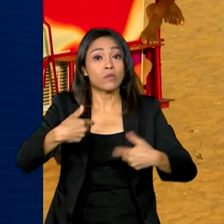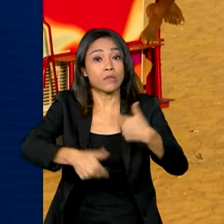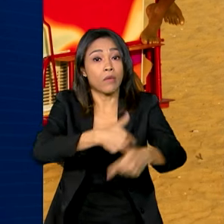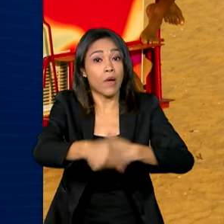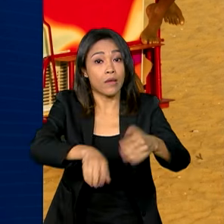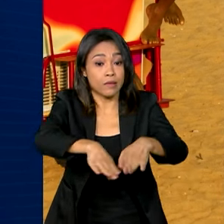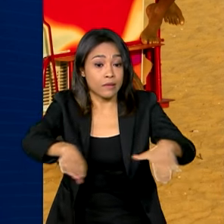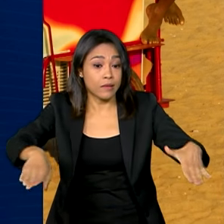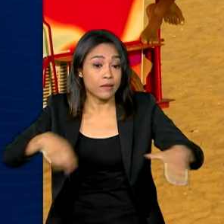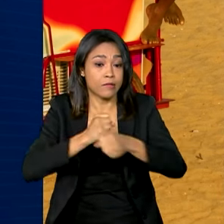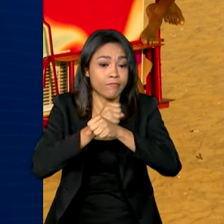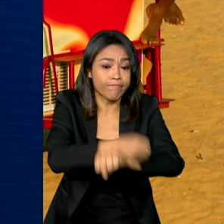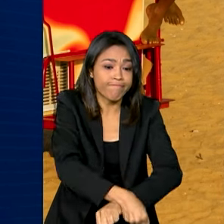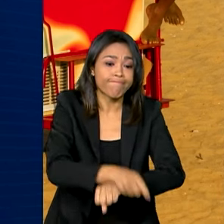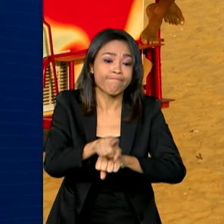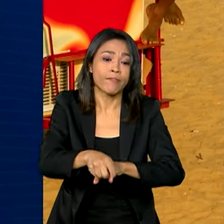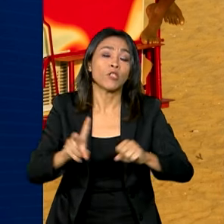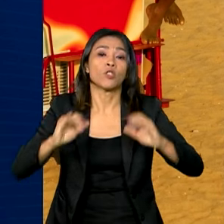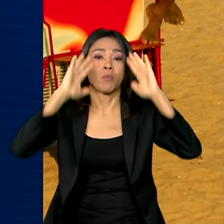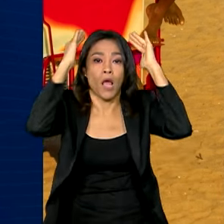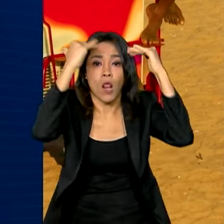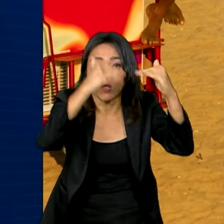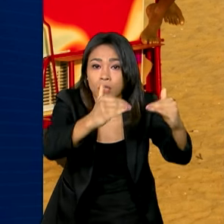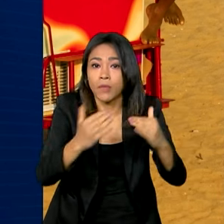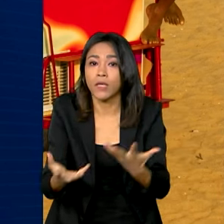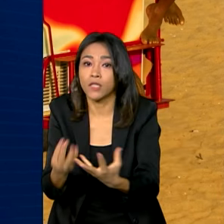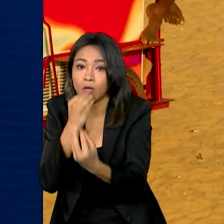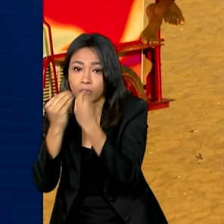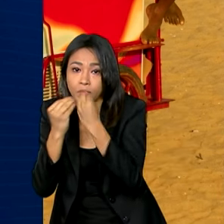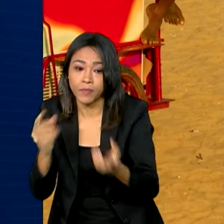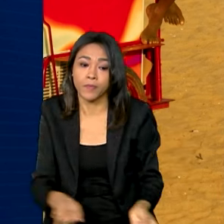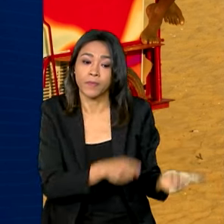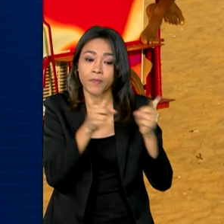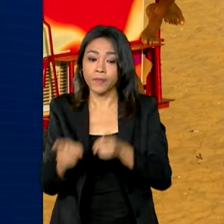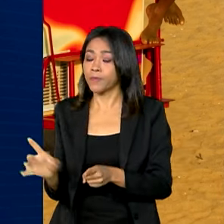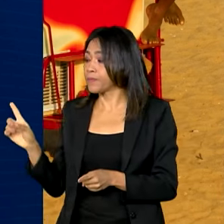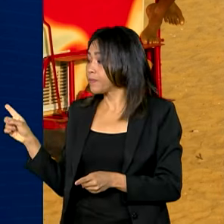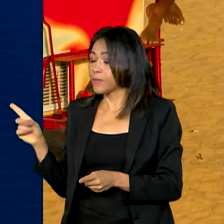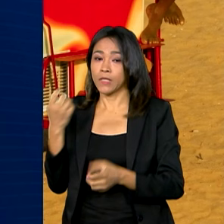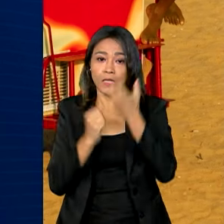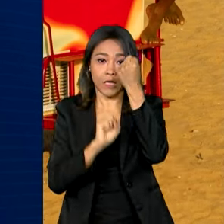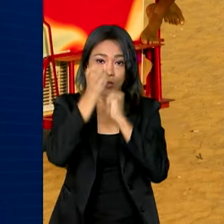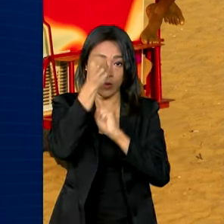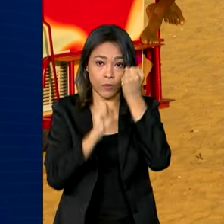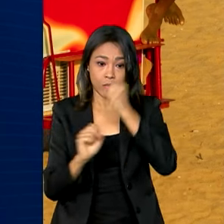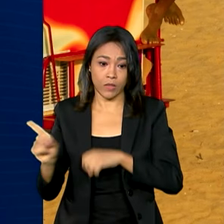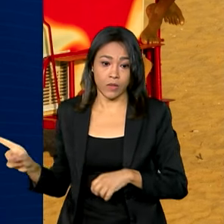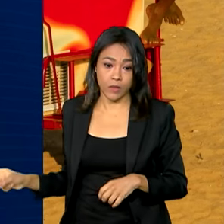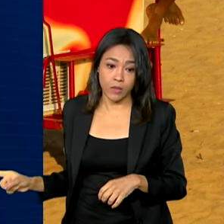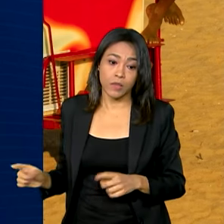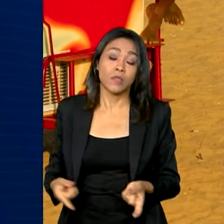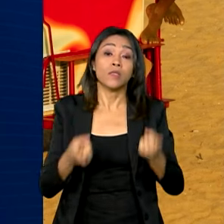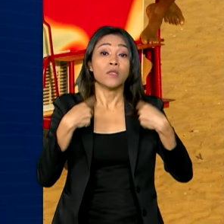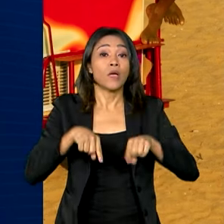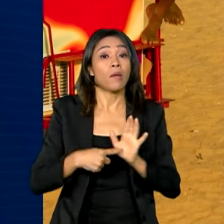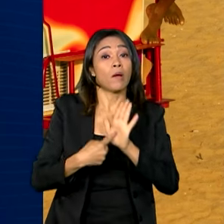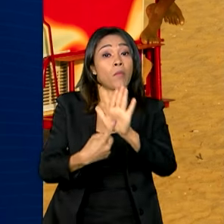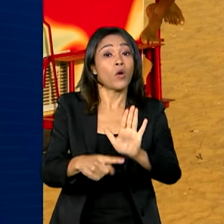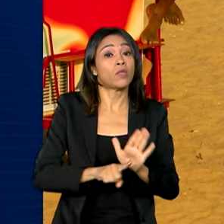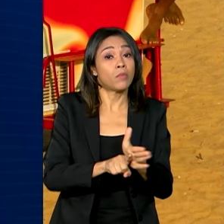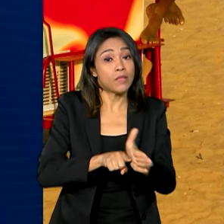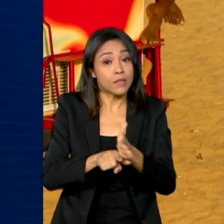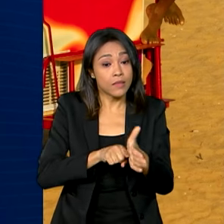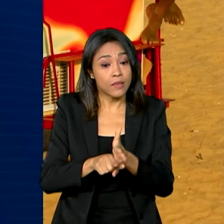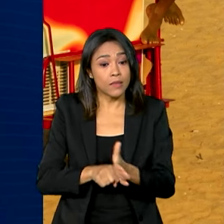são relacionados a alojamento e alimentação, na indústria e domésticos. O estudo também mostra que